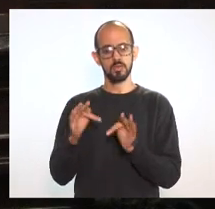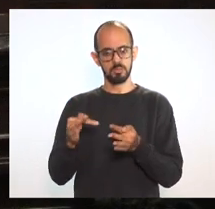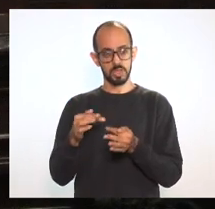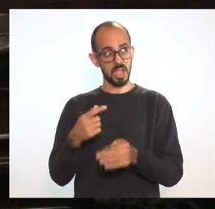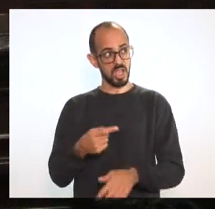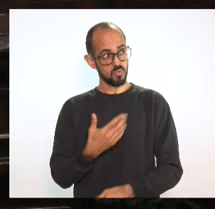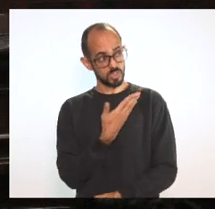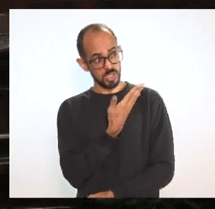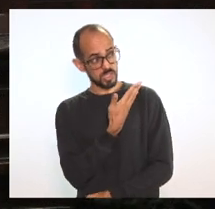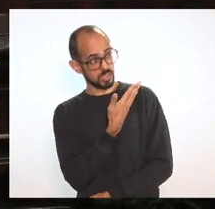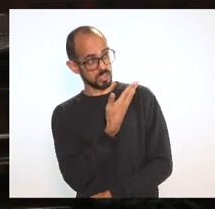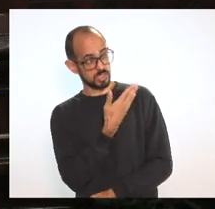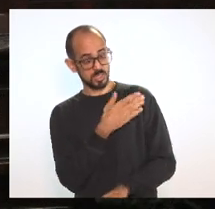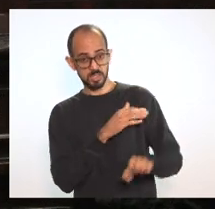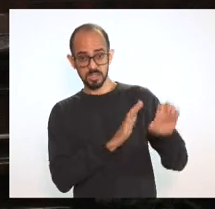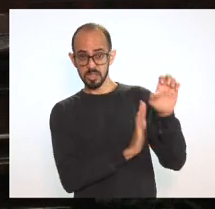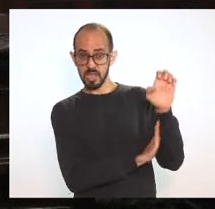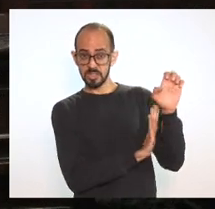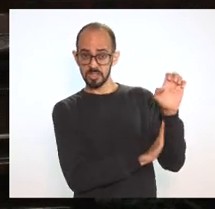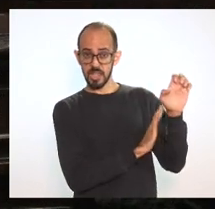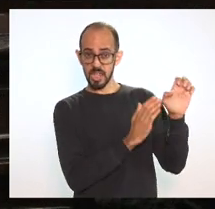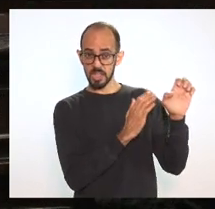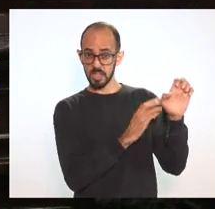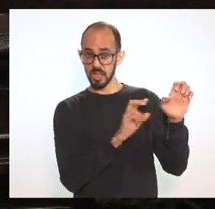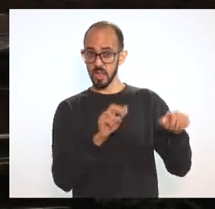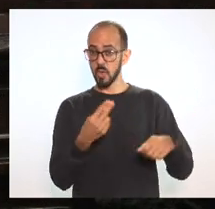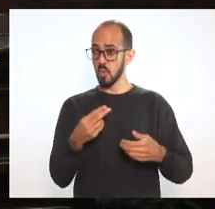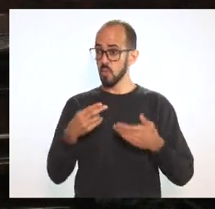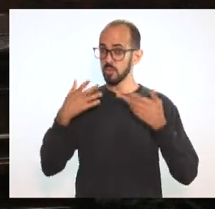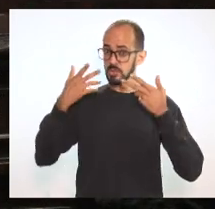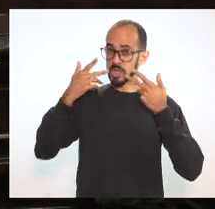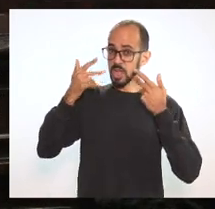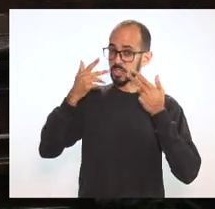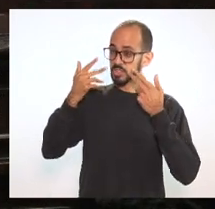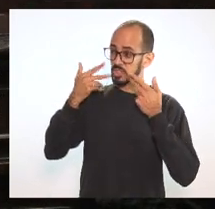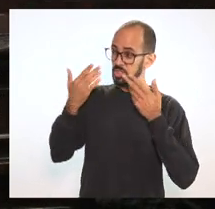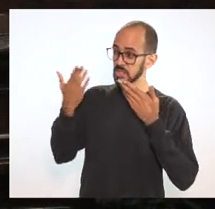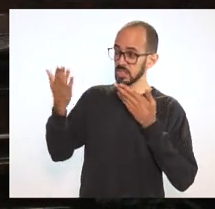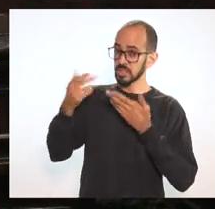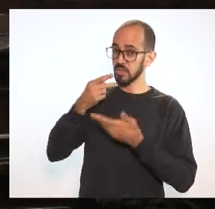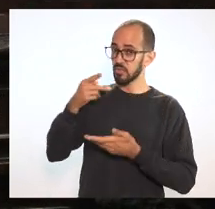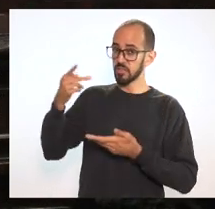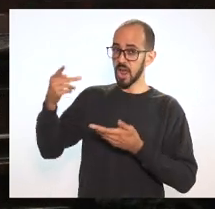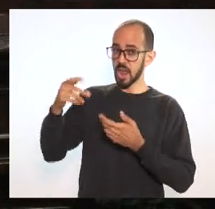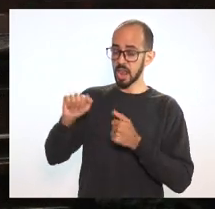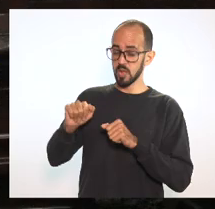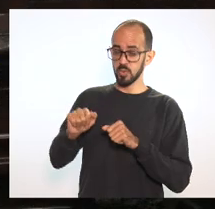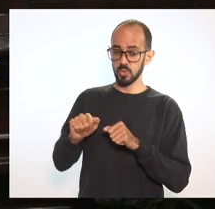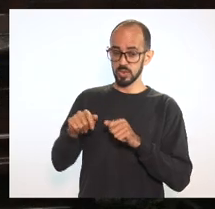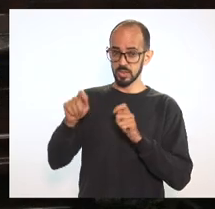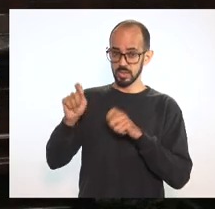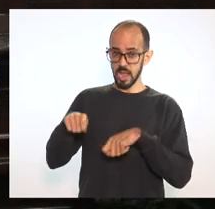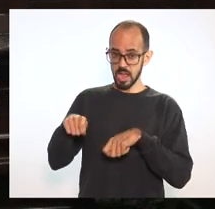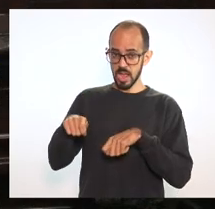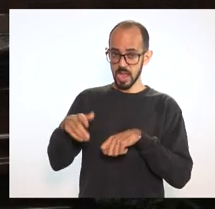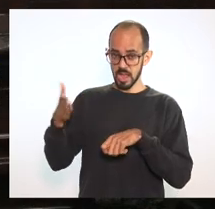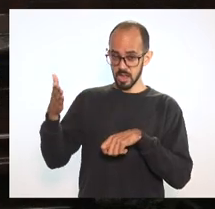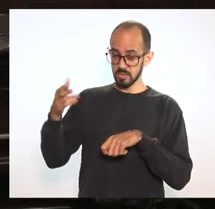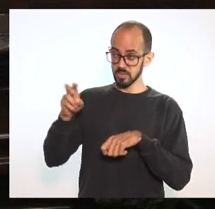vocês, da esquerda, que pregam o lockdown? São os artistas que pregam fiquem em casa? Vocês vão